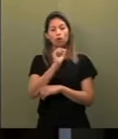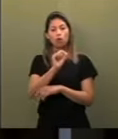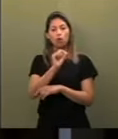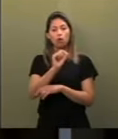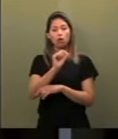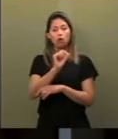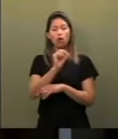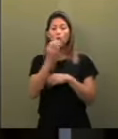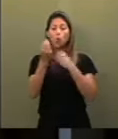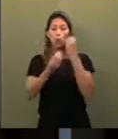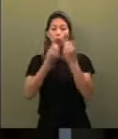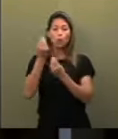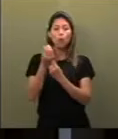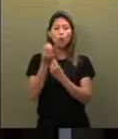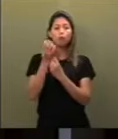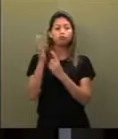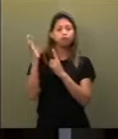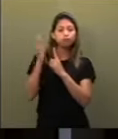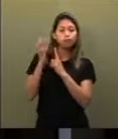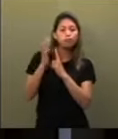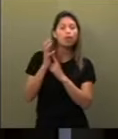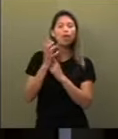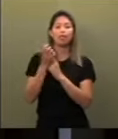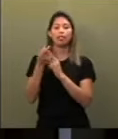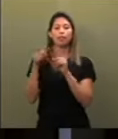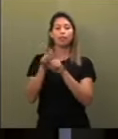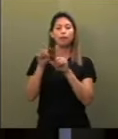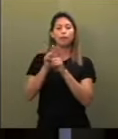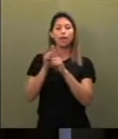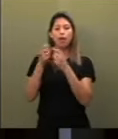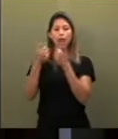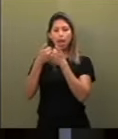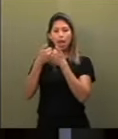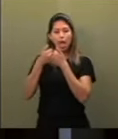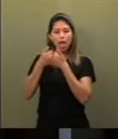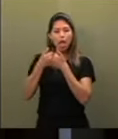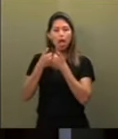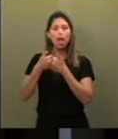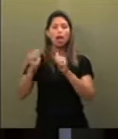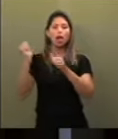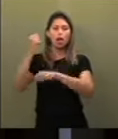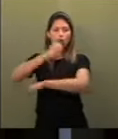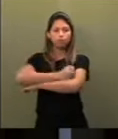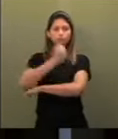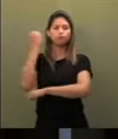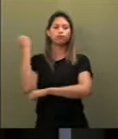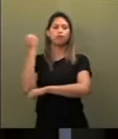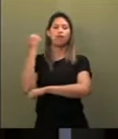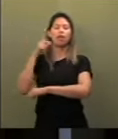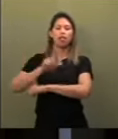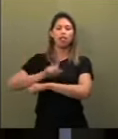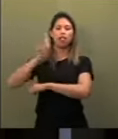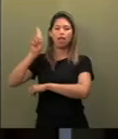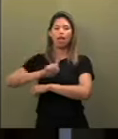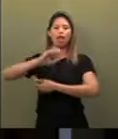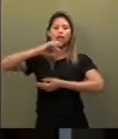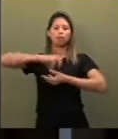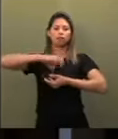como intimidação, quebrando janelas do prédio do Supremo Tribunal Federal.